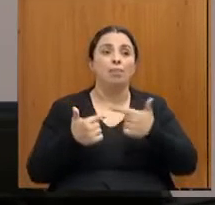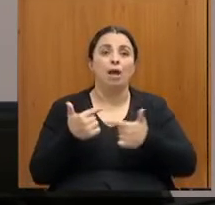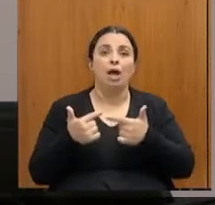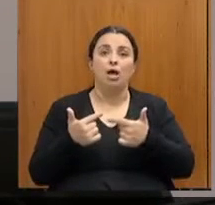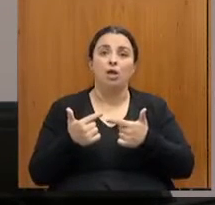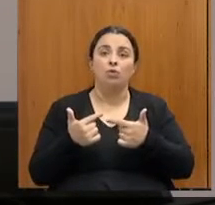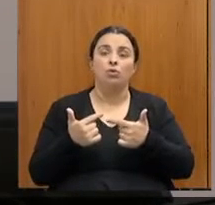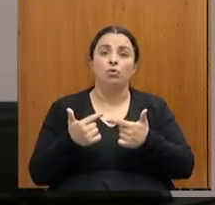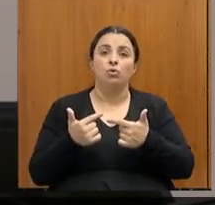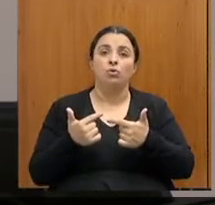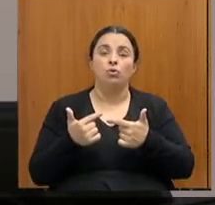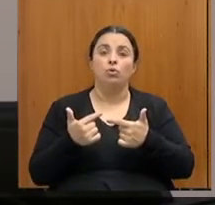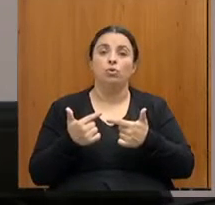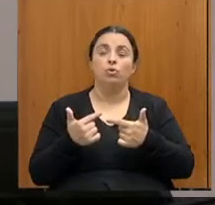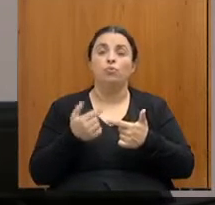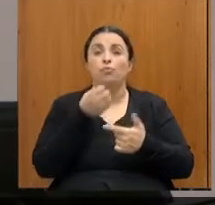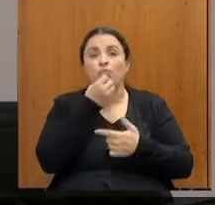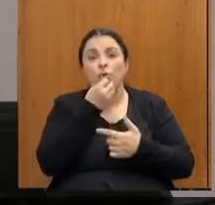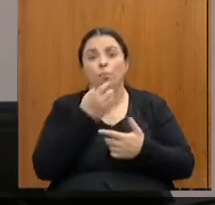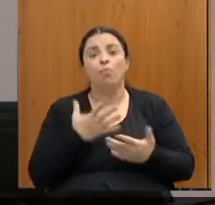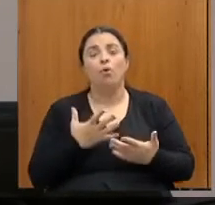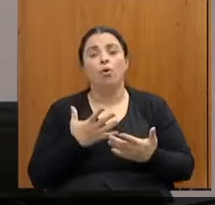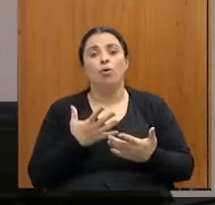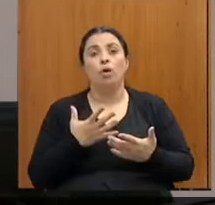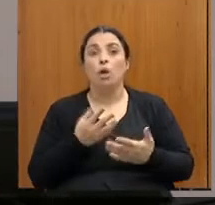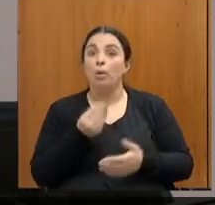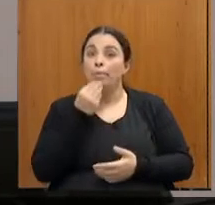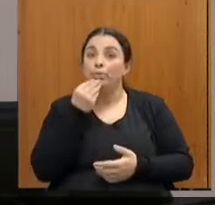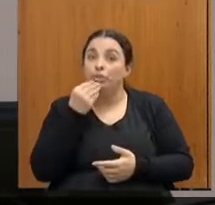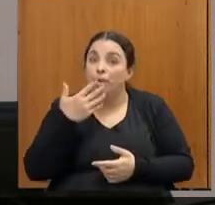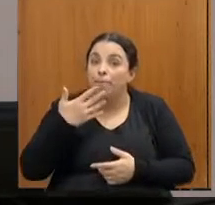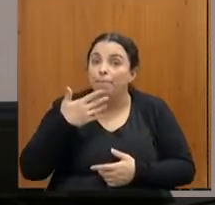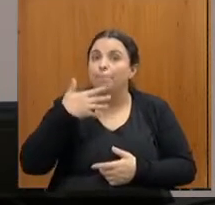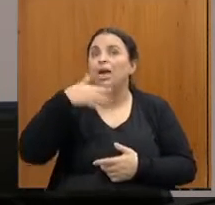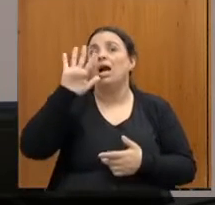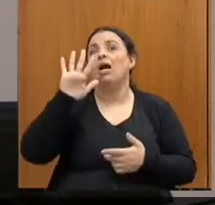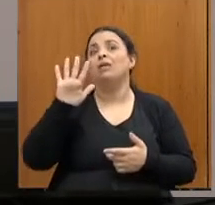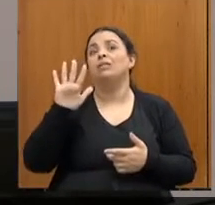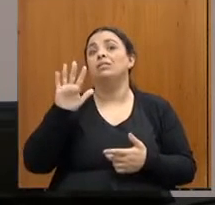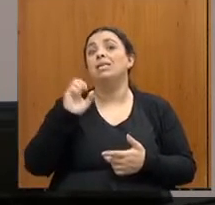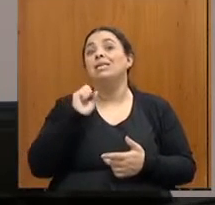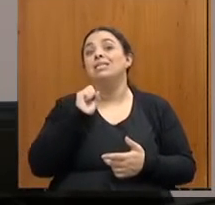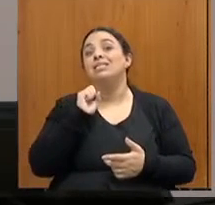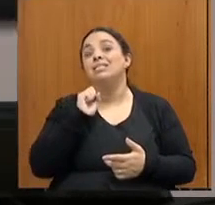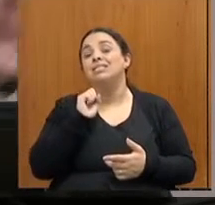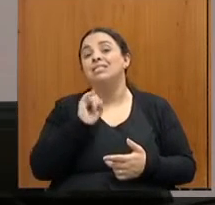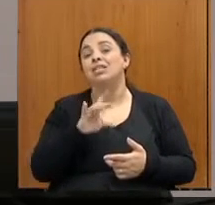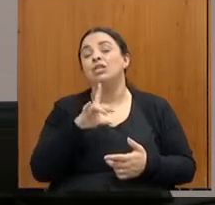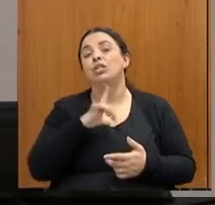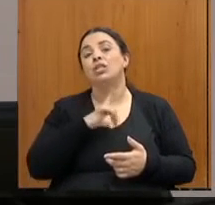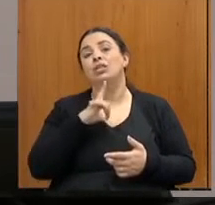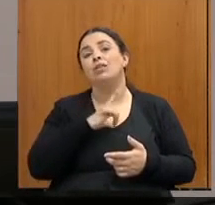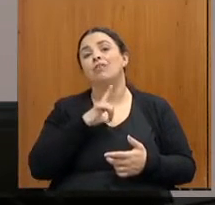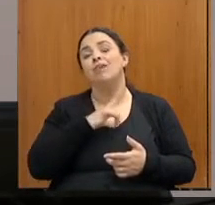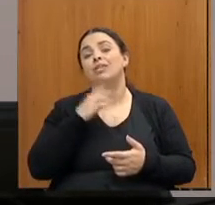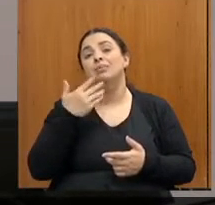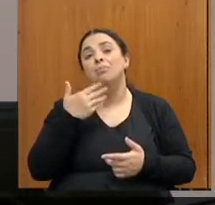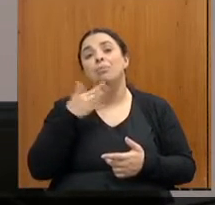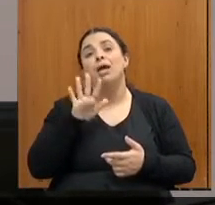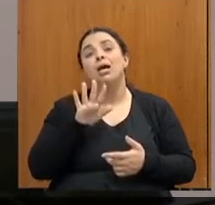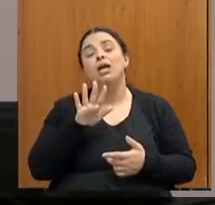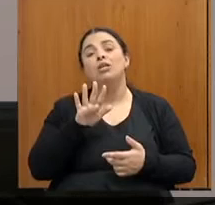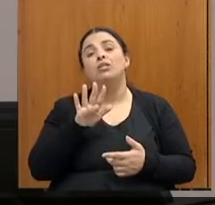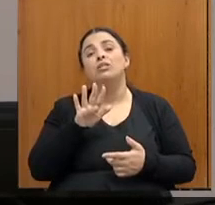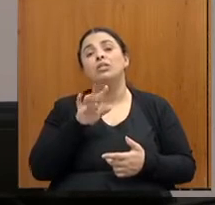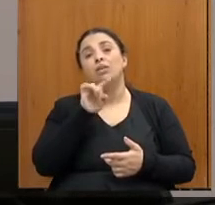rendeu muito mas podia render muito mais se eu ver se um pouco mais daquilo que o senhor